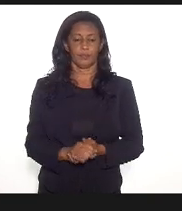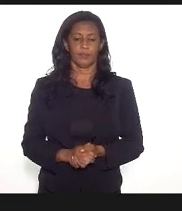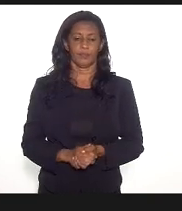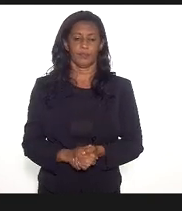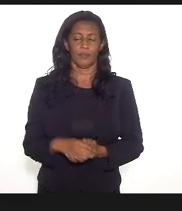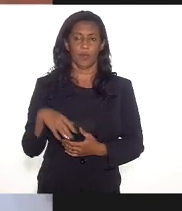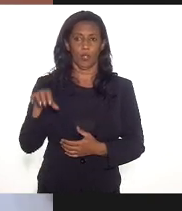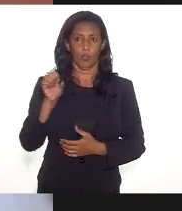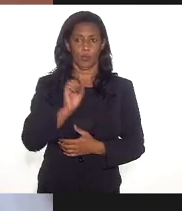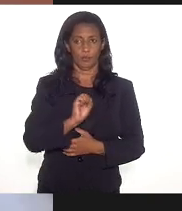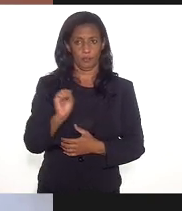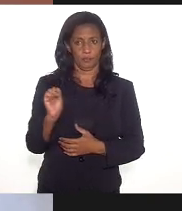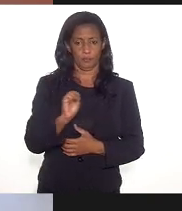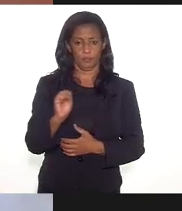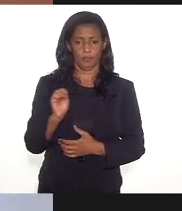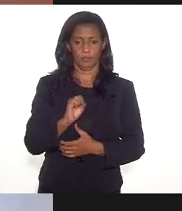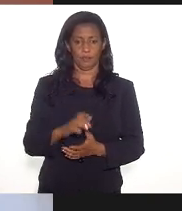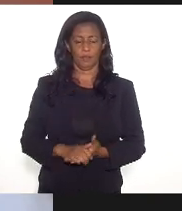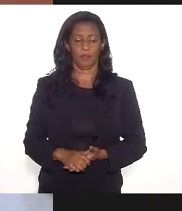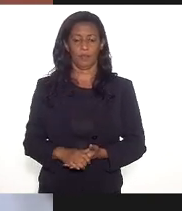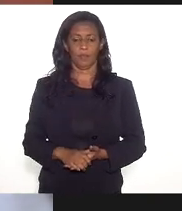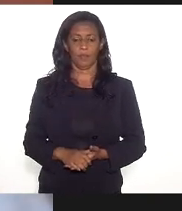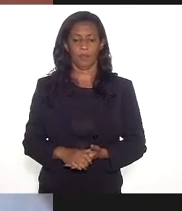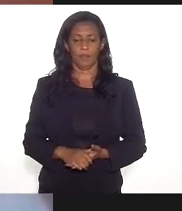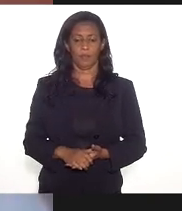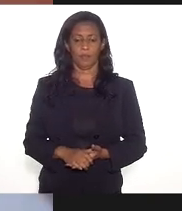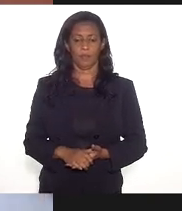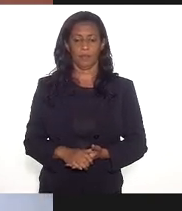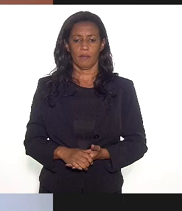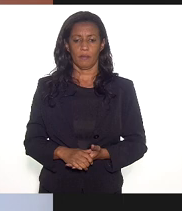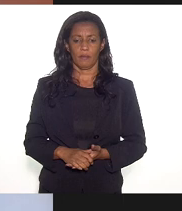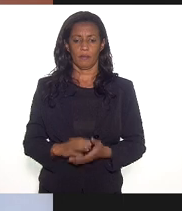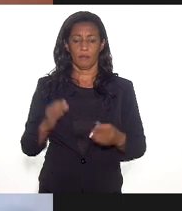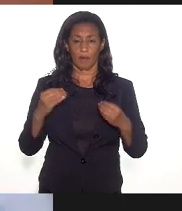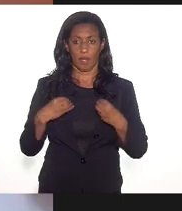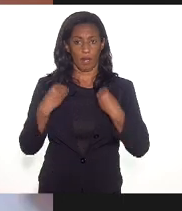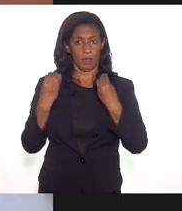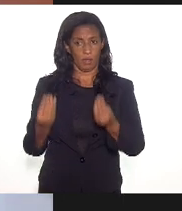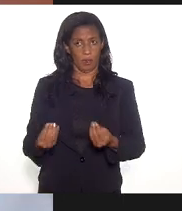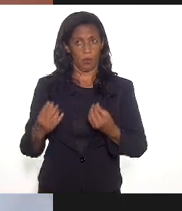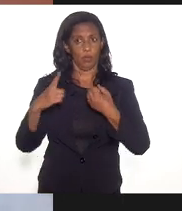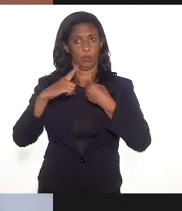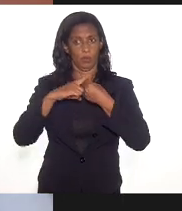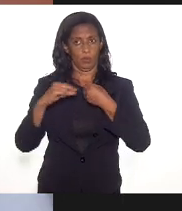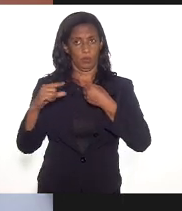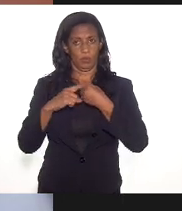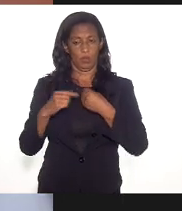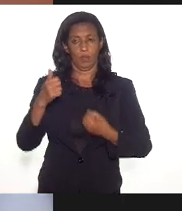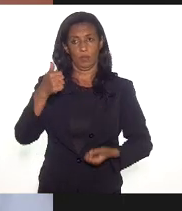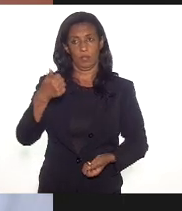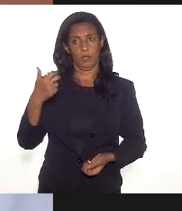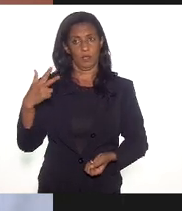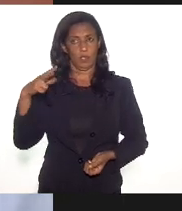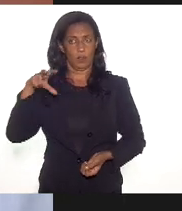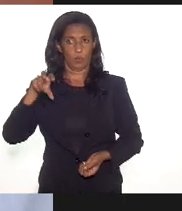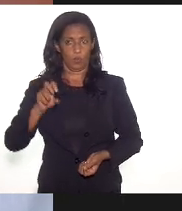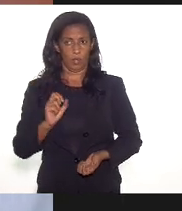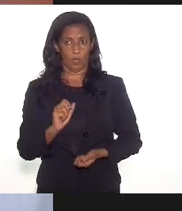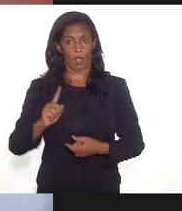88, ela então, estabeleceu em seu artigo 150